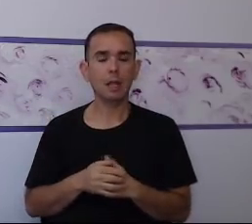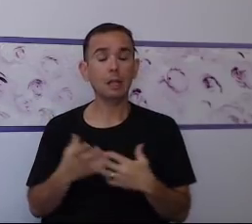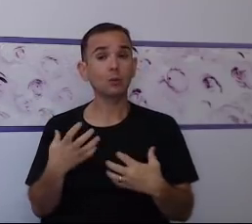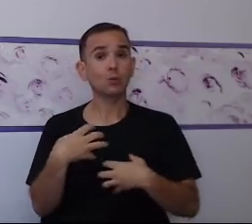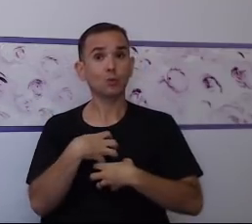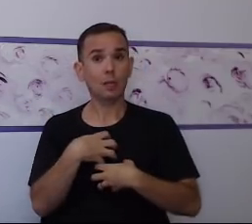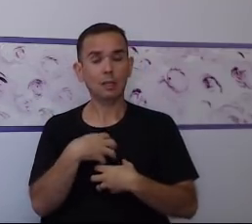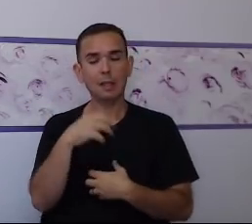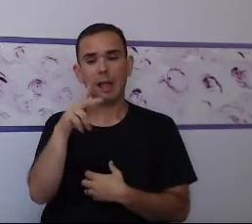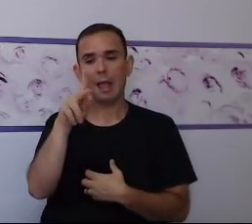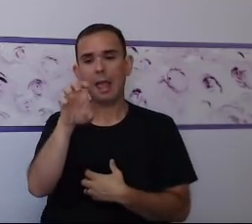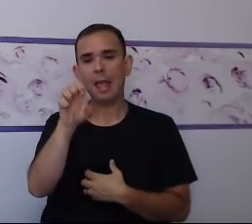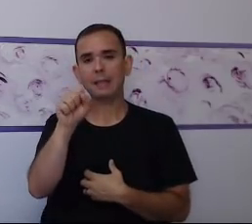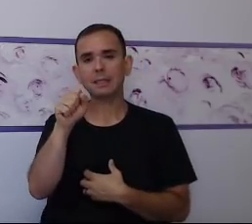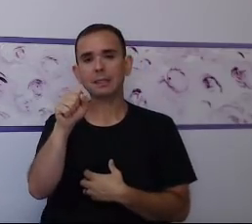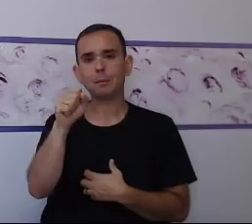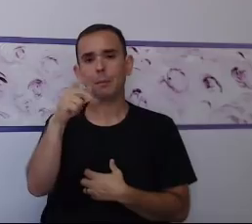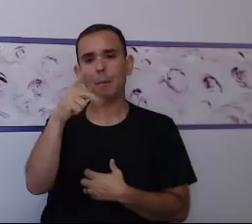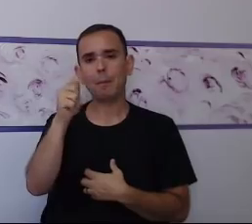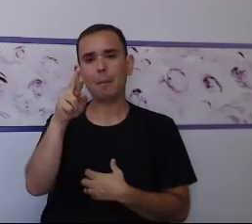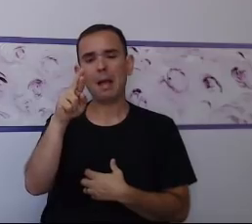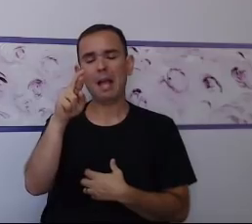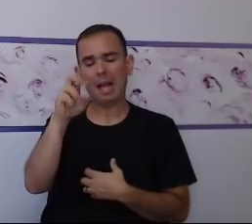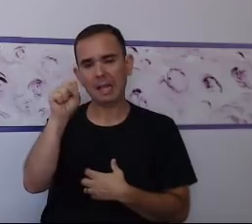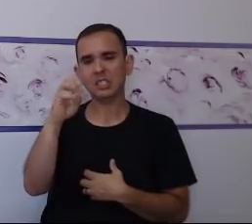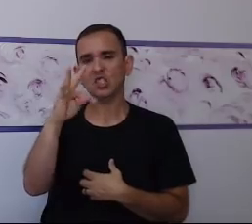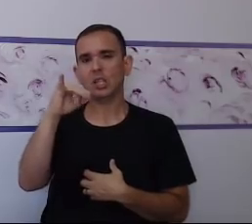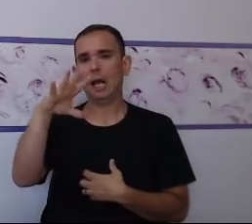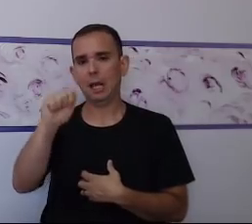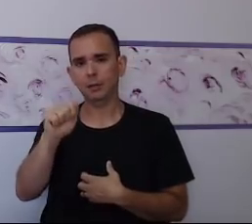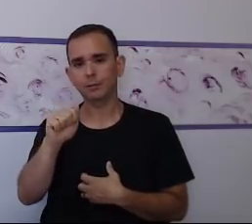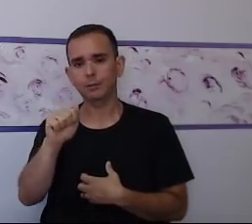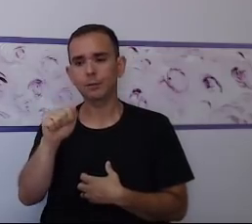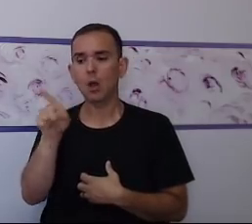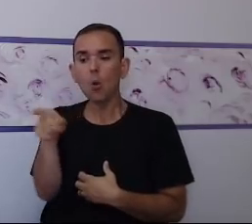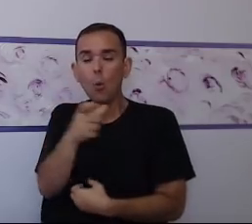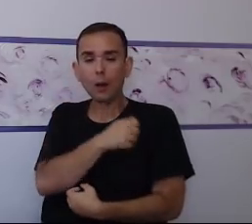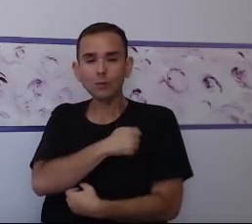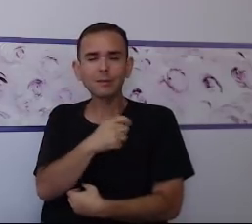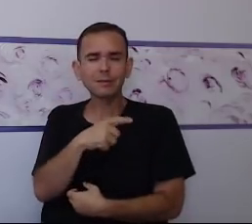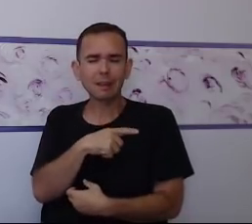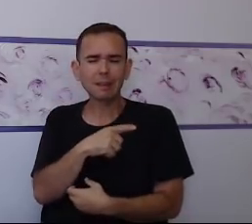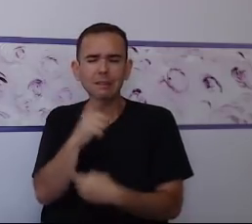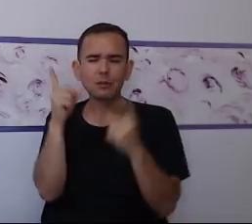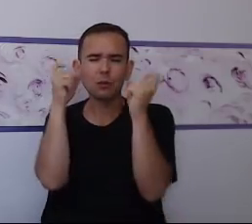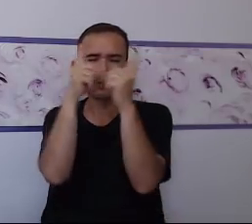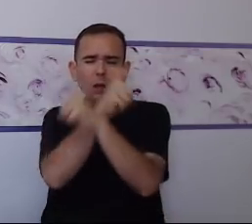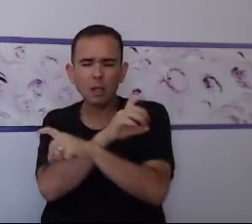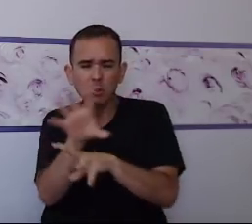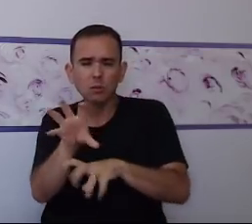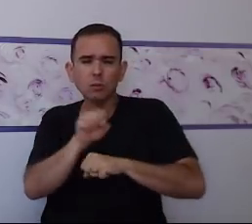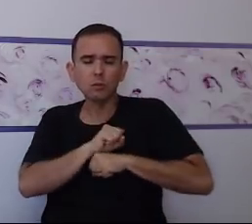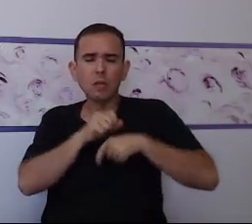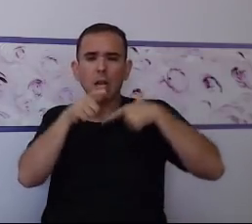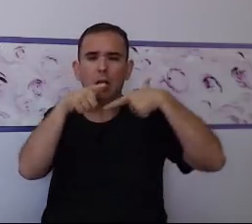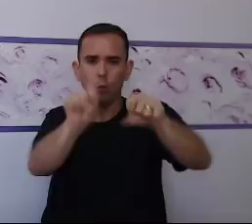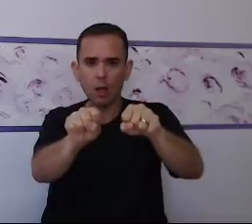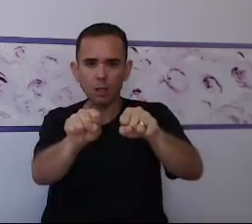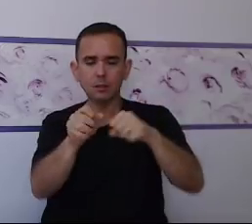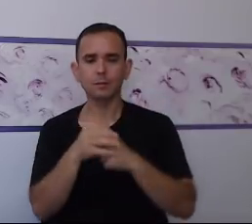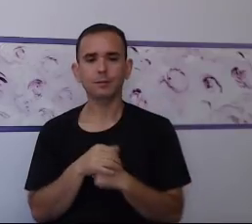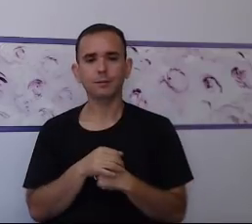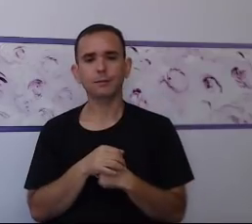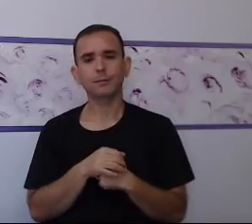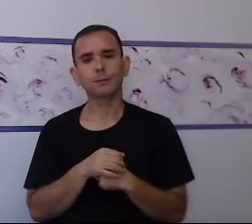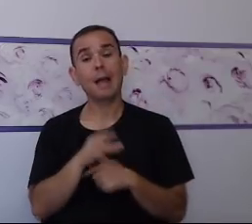forma espástica, esse aluno tem problema, vamos supor, na aquisição de linguagem. Por vezes, ela é dificultada.